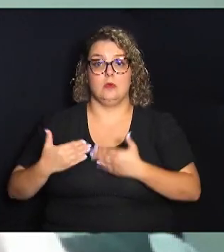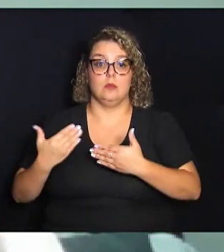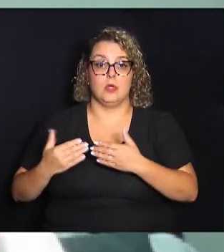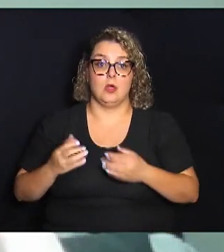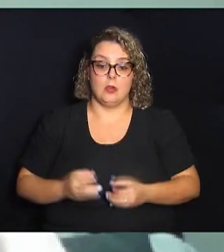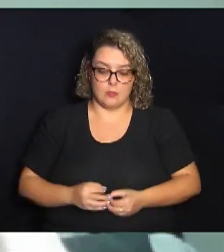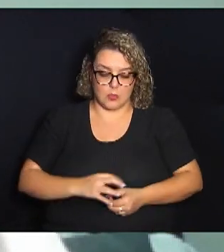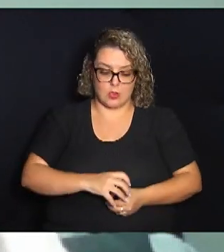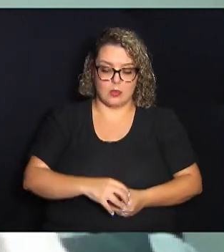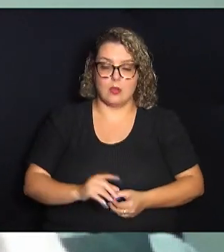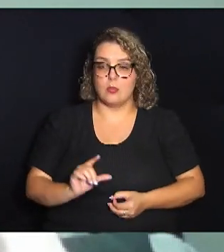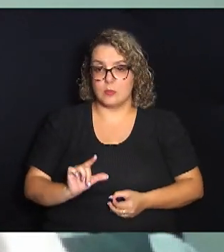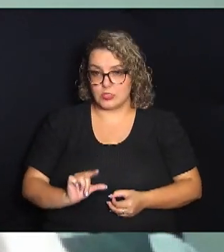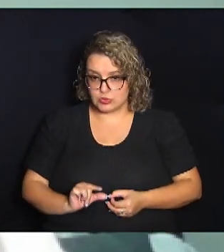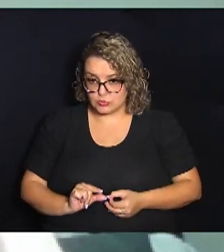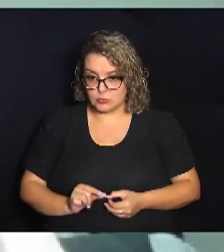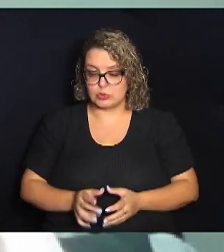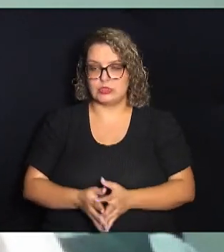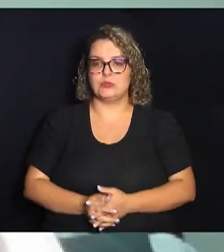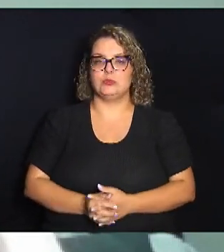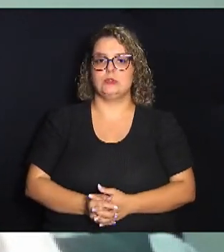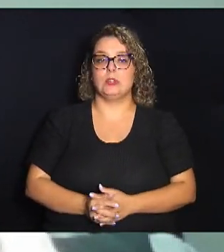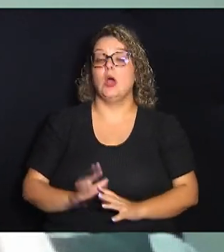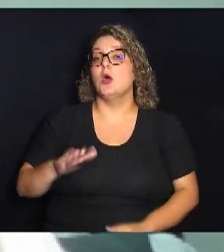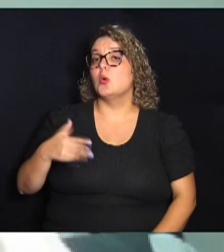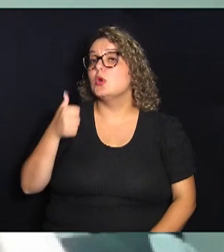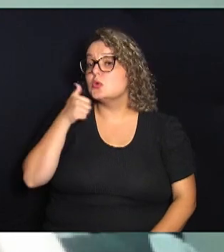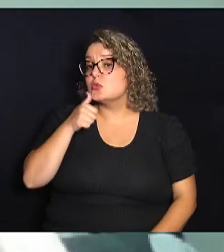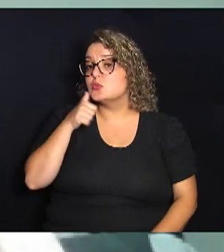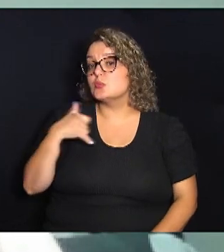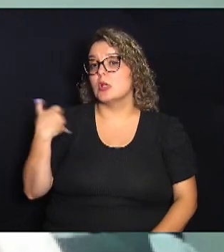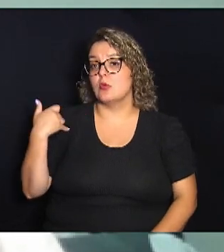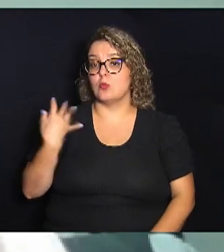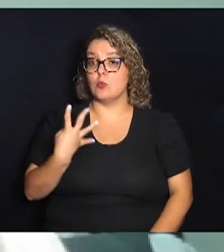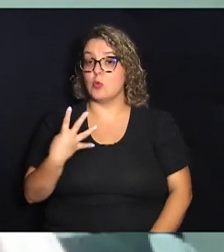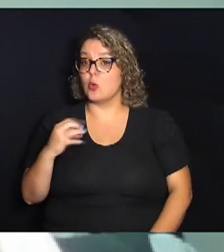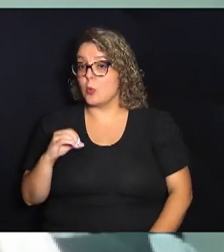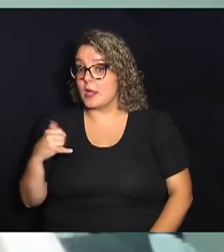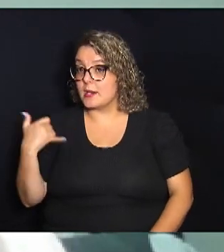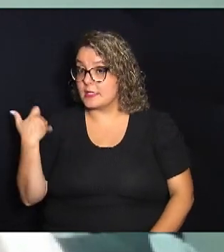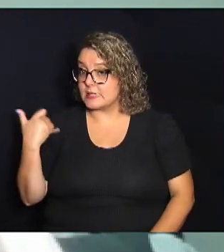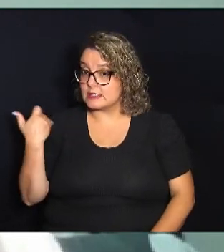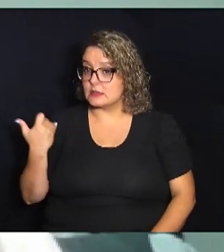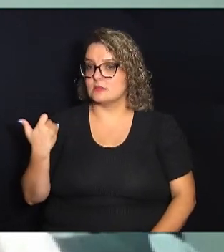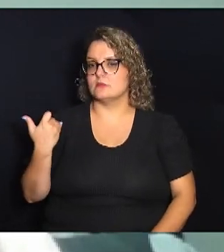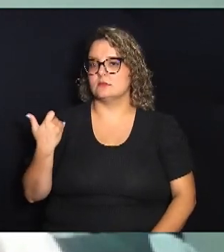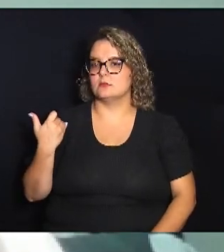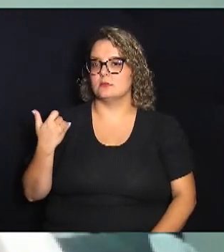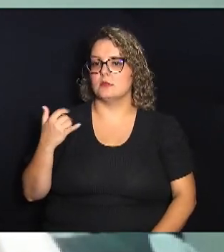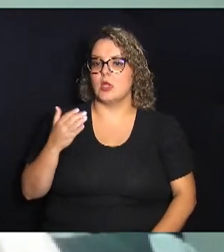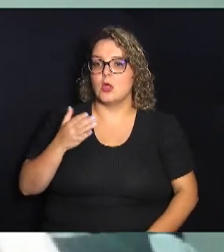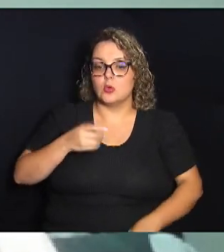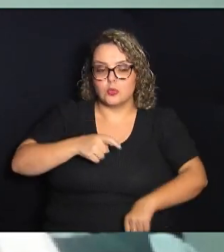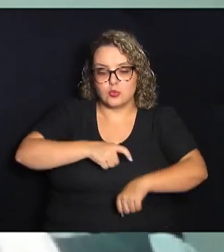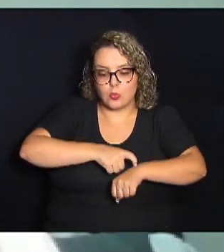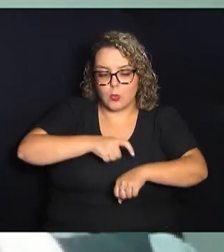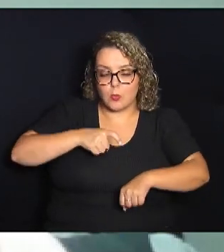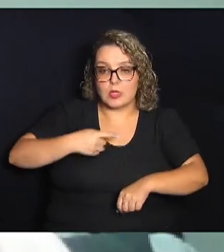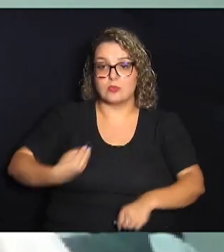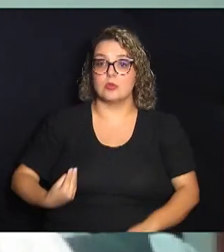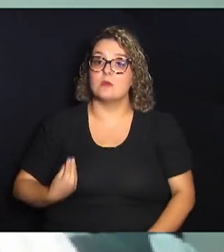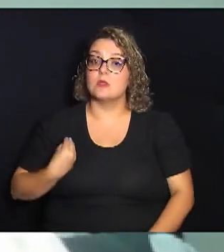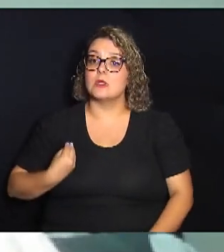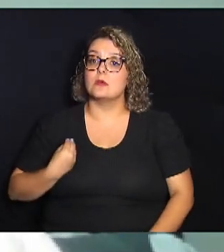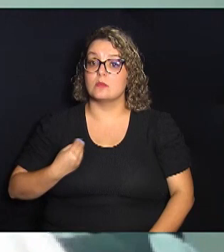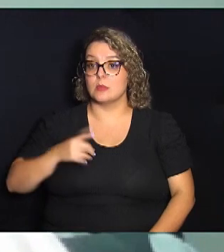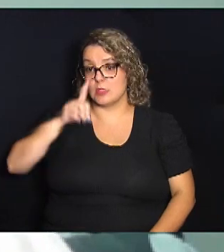diminuindo. Quando uma mulher chega nos 40 anos, ela exatamente chega num período da vida que a gente define